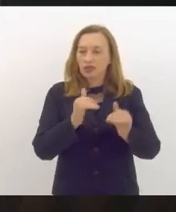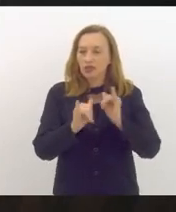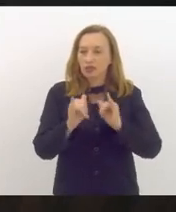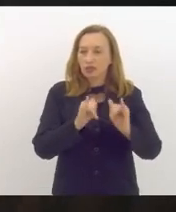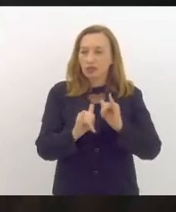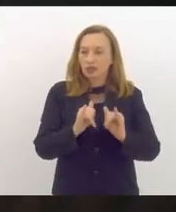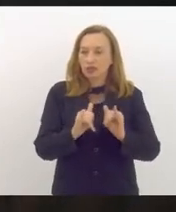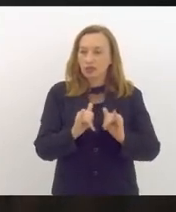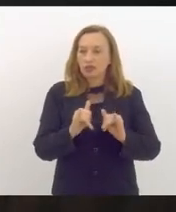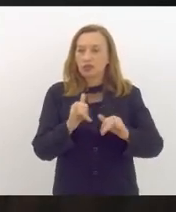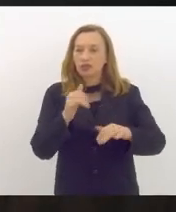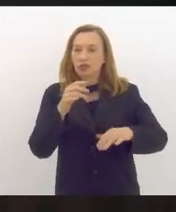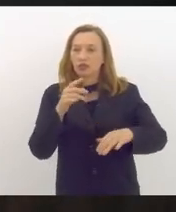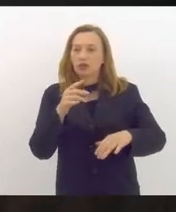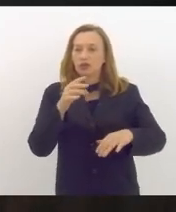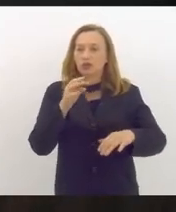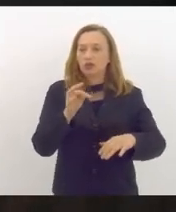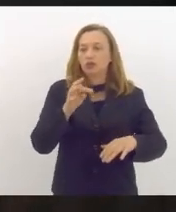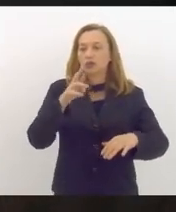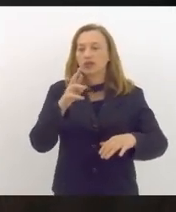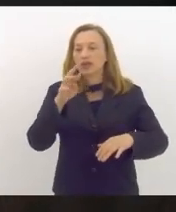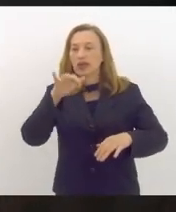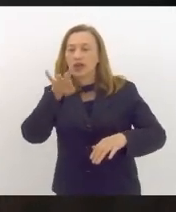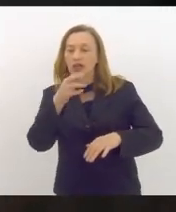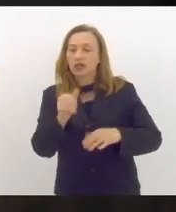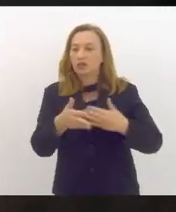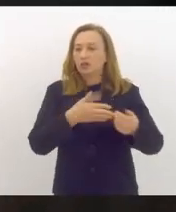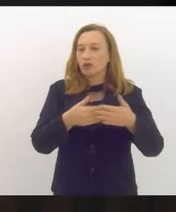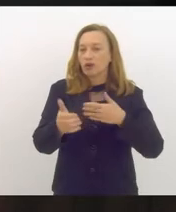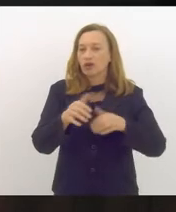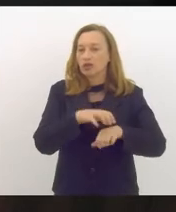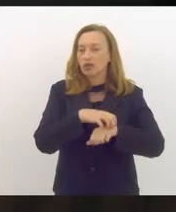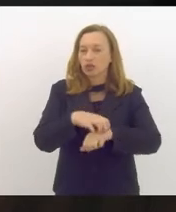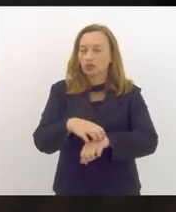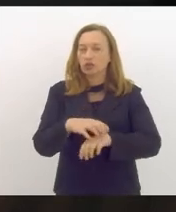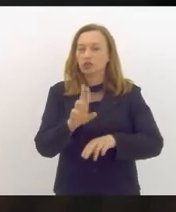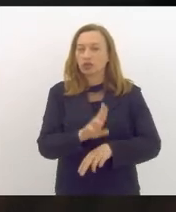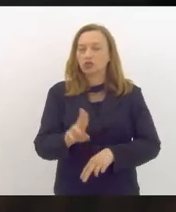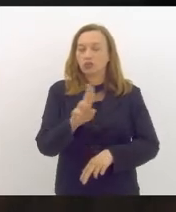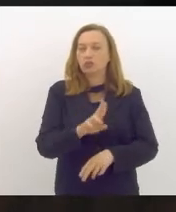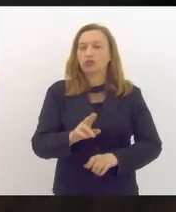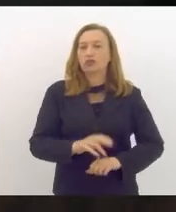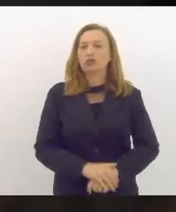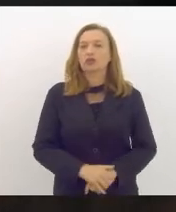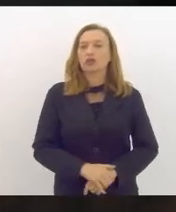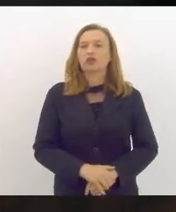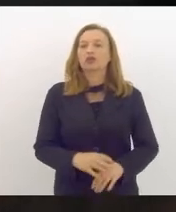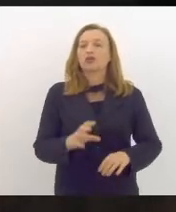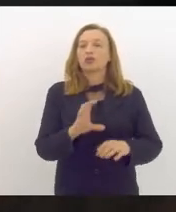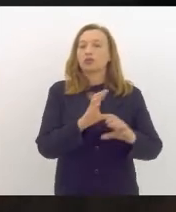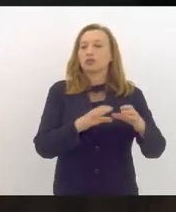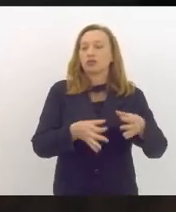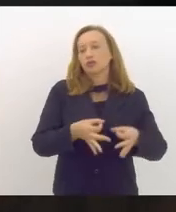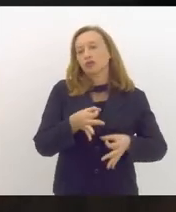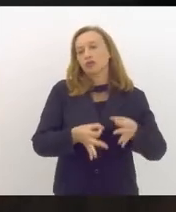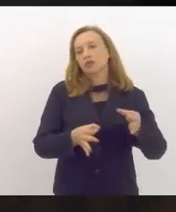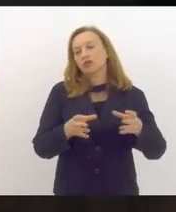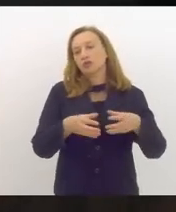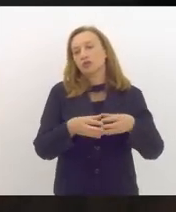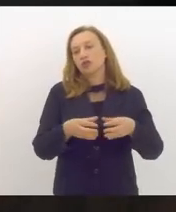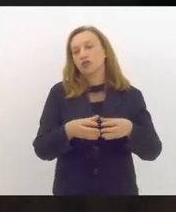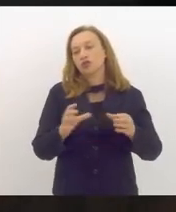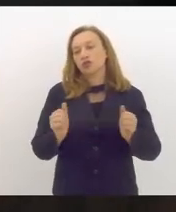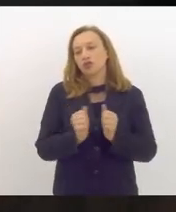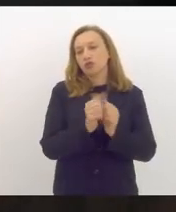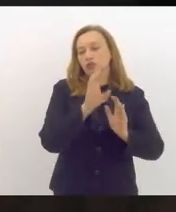passagens subterrâneas de trânsito em qualquer modalidade de transporte. Parecer da Comissão de Constituição e Justiça pela condicionalidade com emendas.